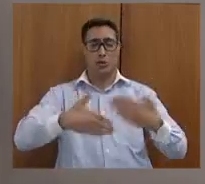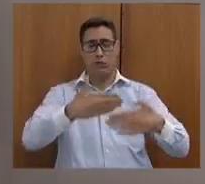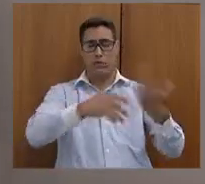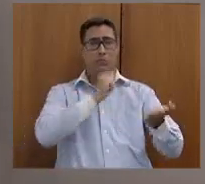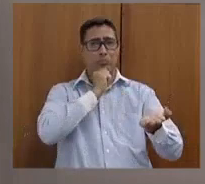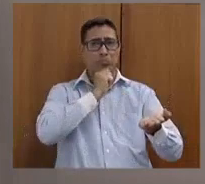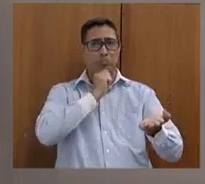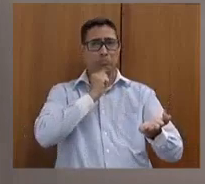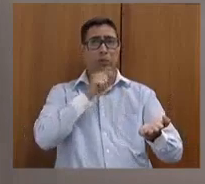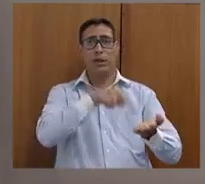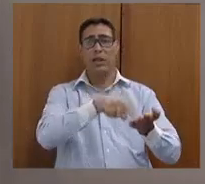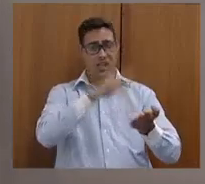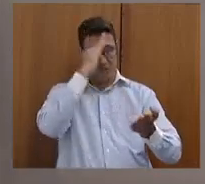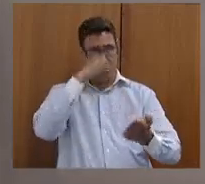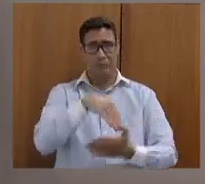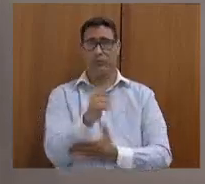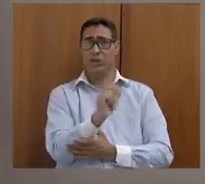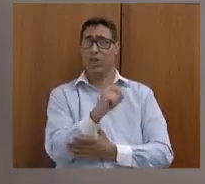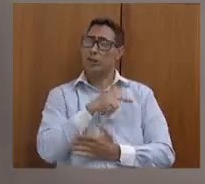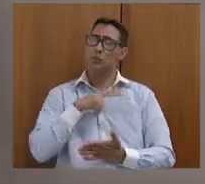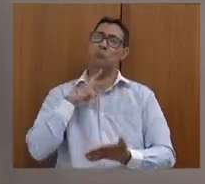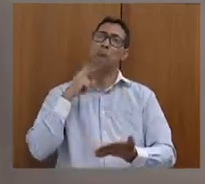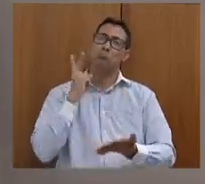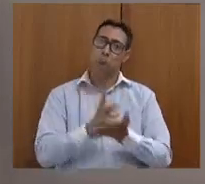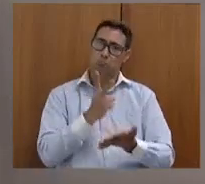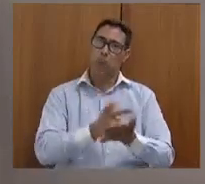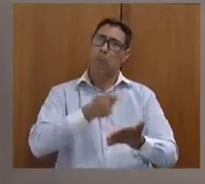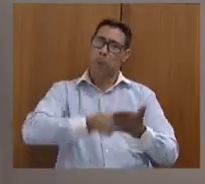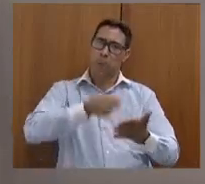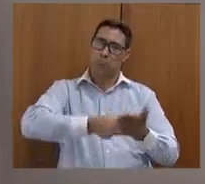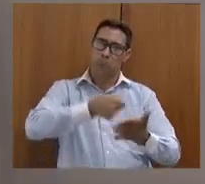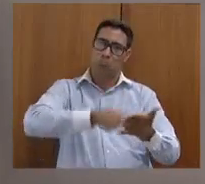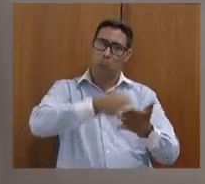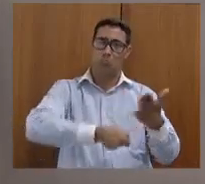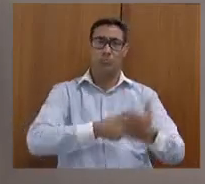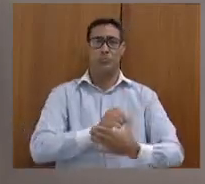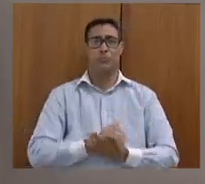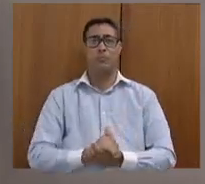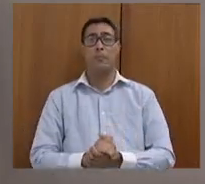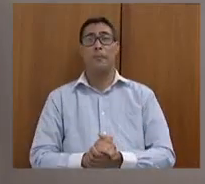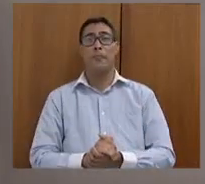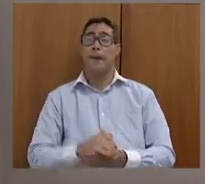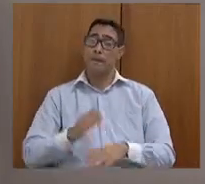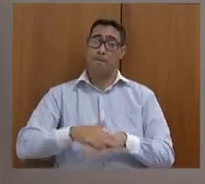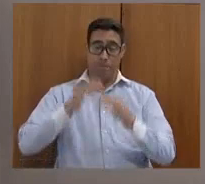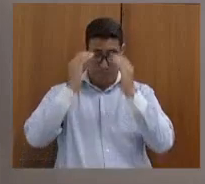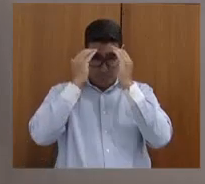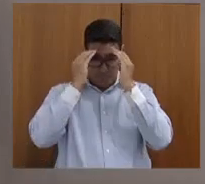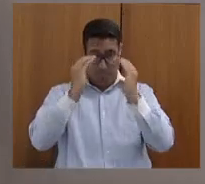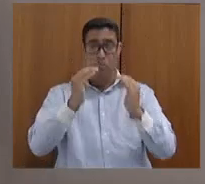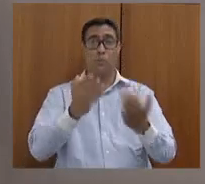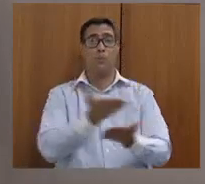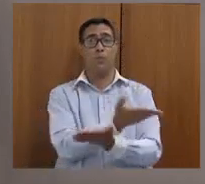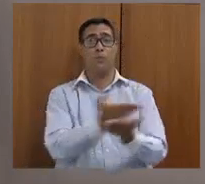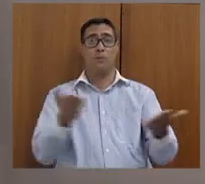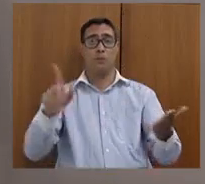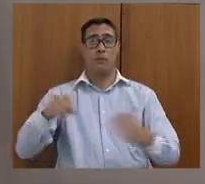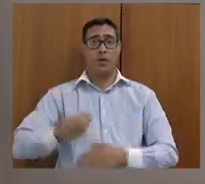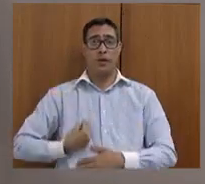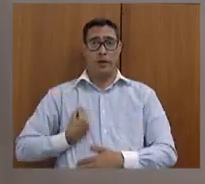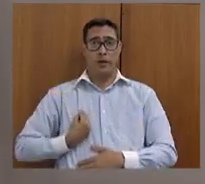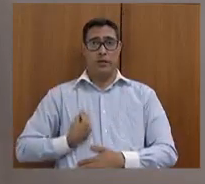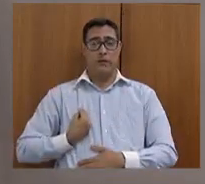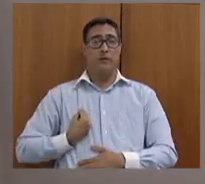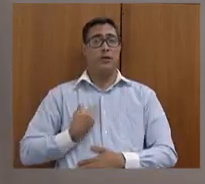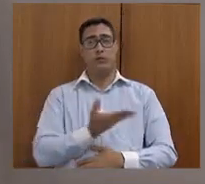a gente não desiste a gente tentando avançar meu respeito a todos que aqui estão podem ter certeza